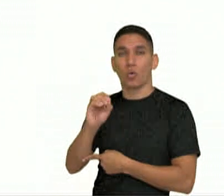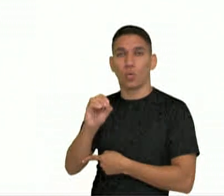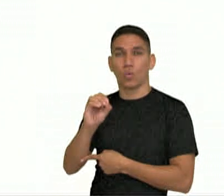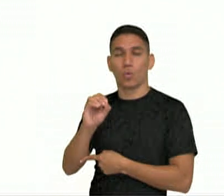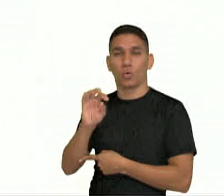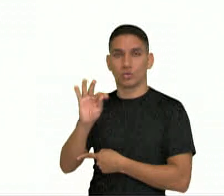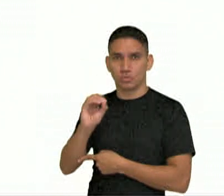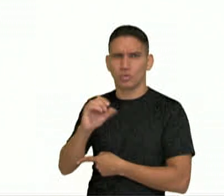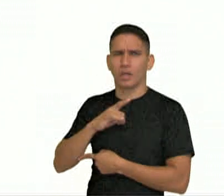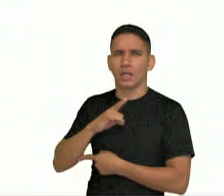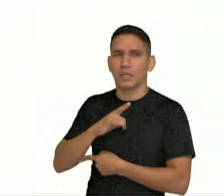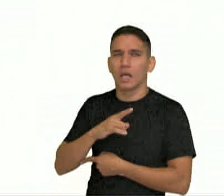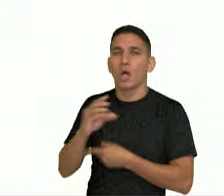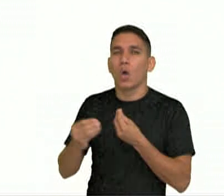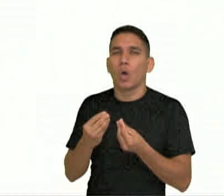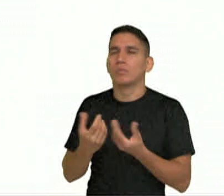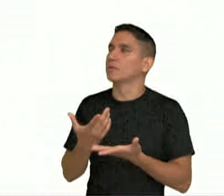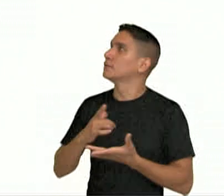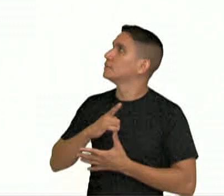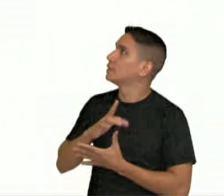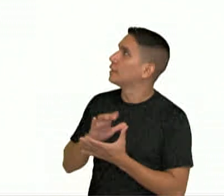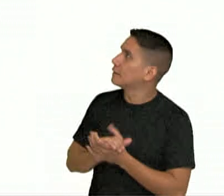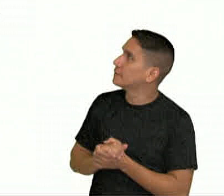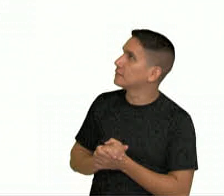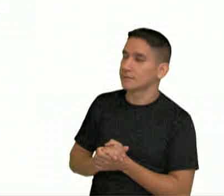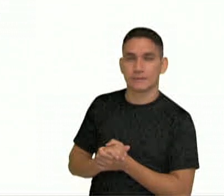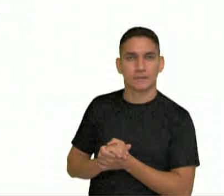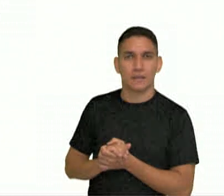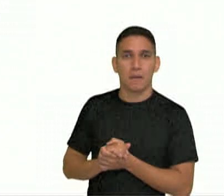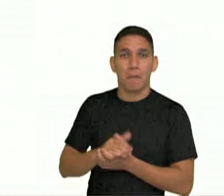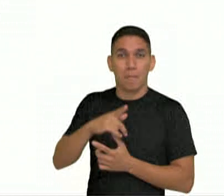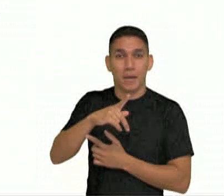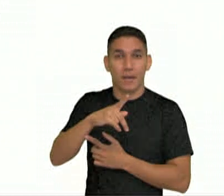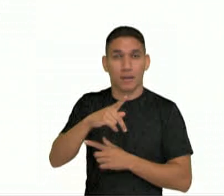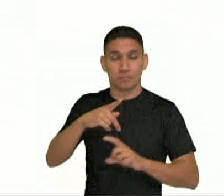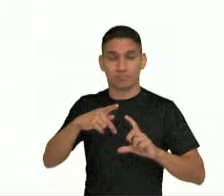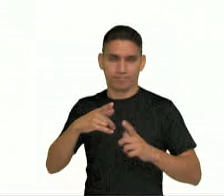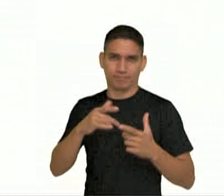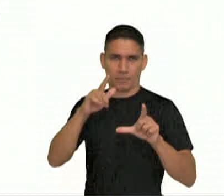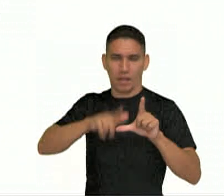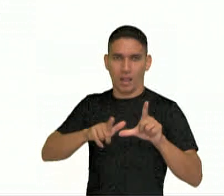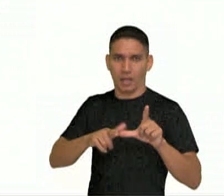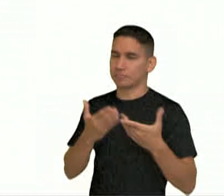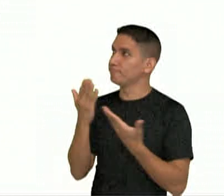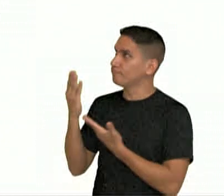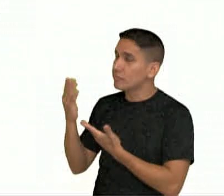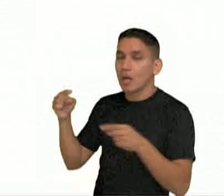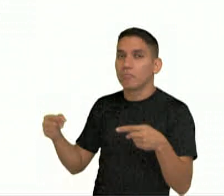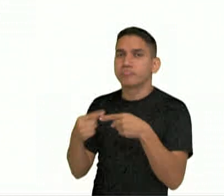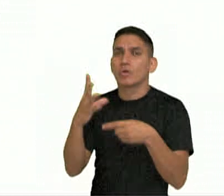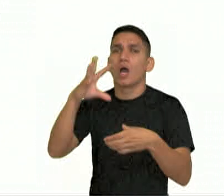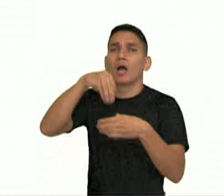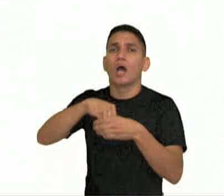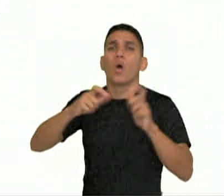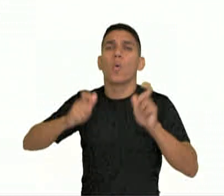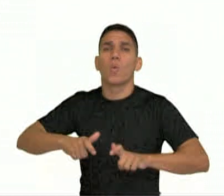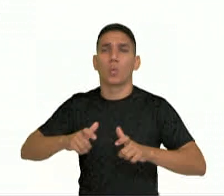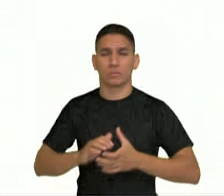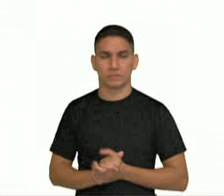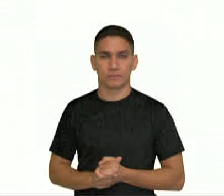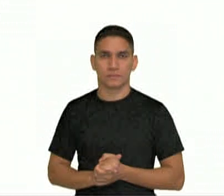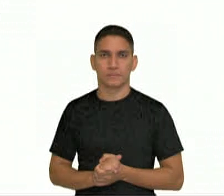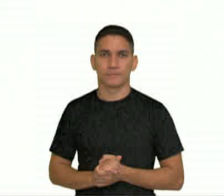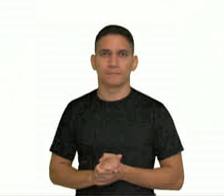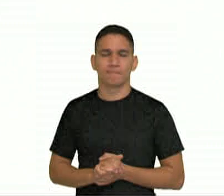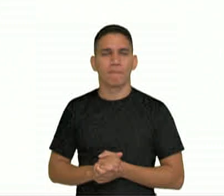Pzão, Rzão, Rzão, Rzinho, e Pzão, Pzinho, Rzinho, Rzinho estão incluídos onde? Então,